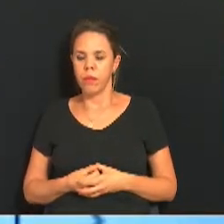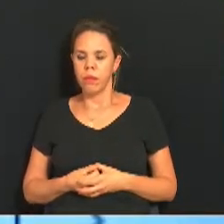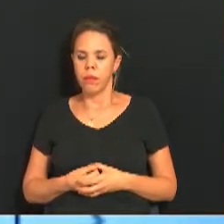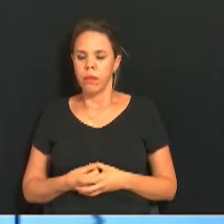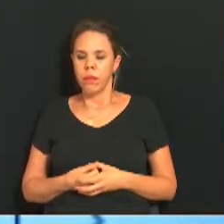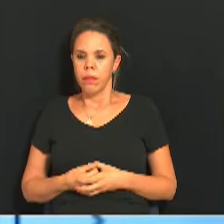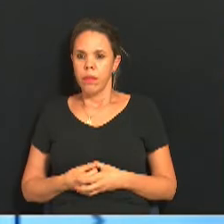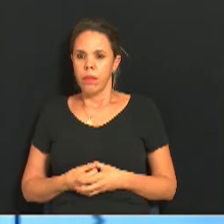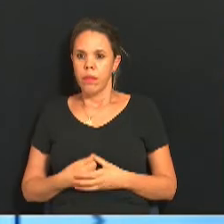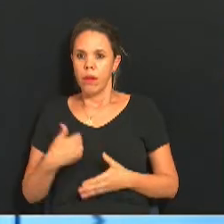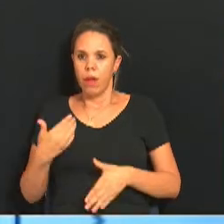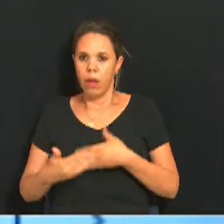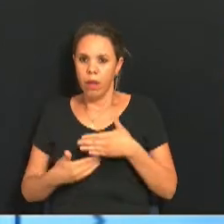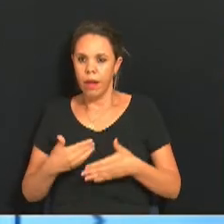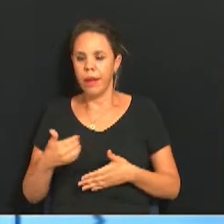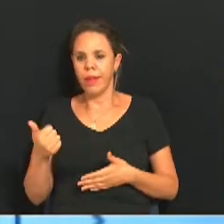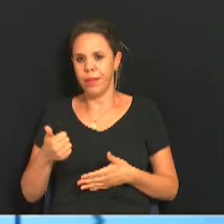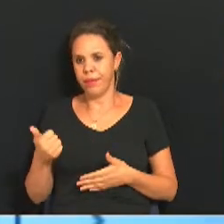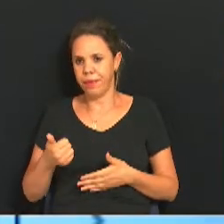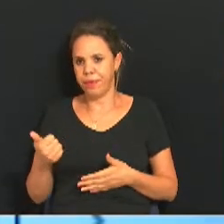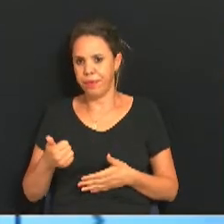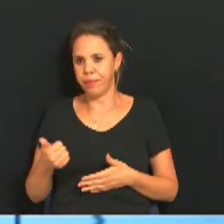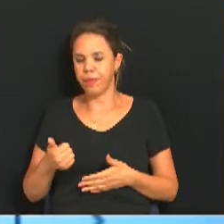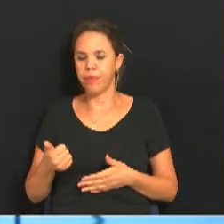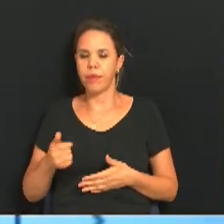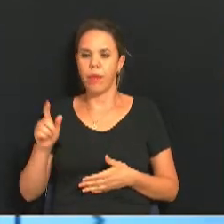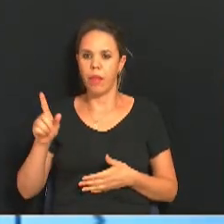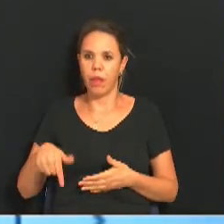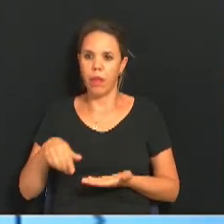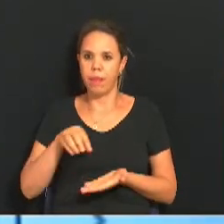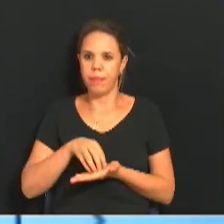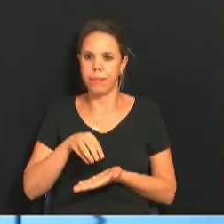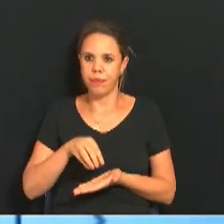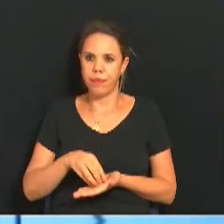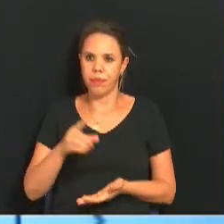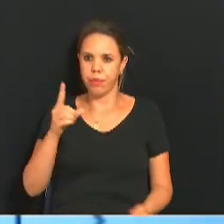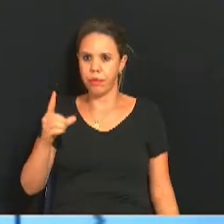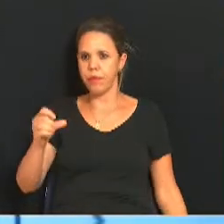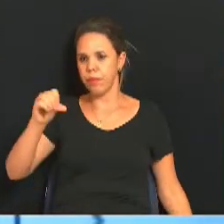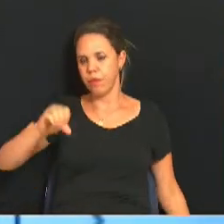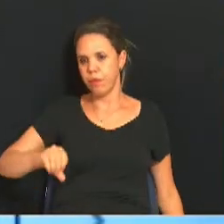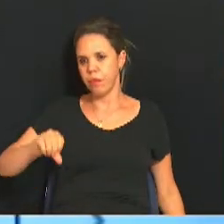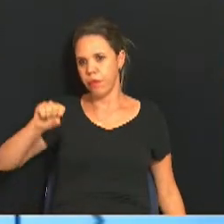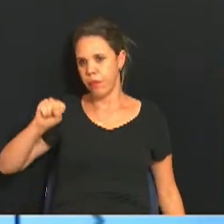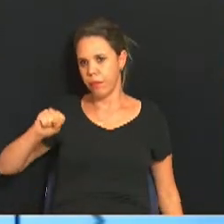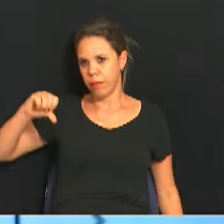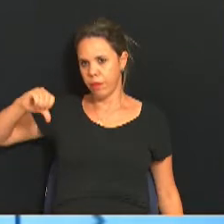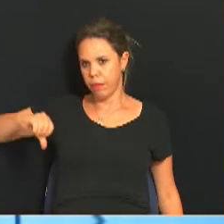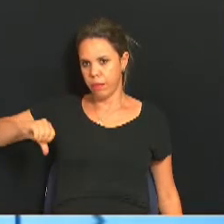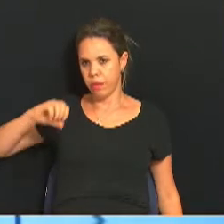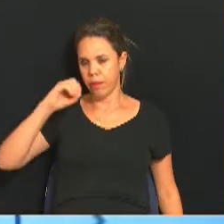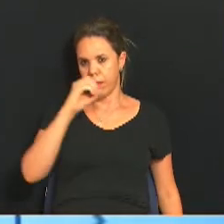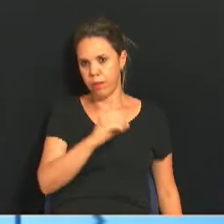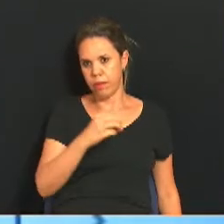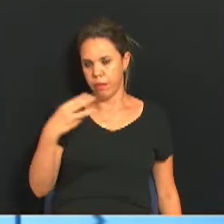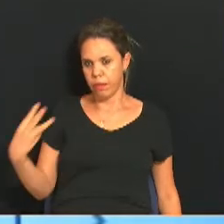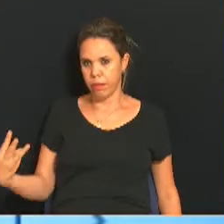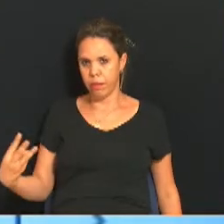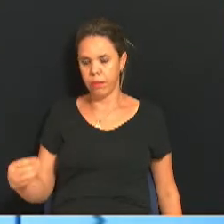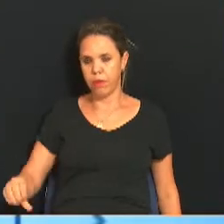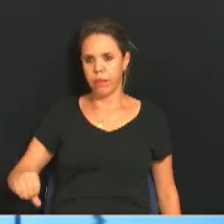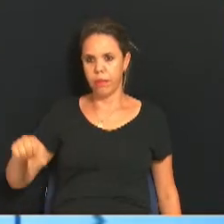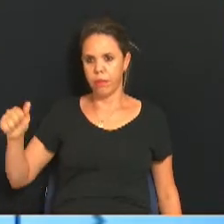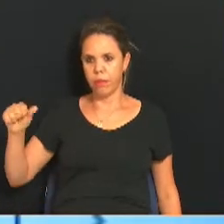o processo o processo do condepacc ele é de 1989 o processo 03 89